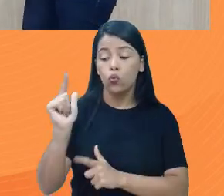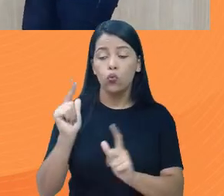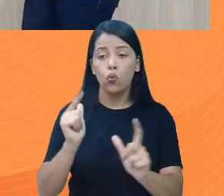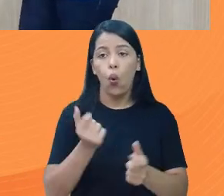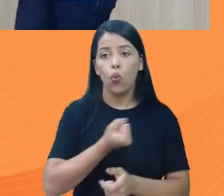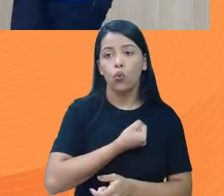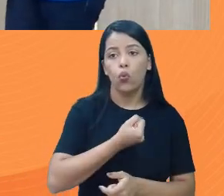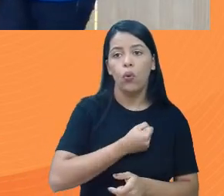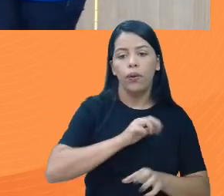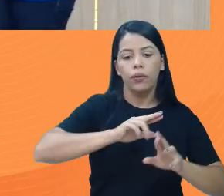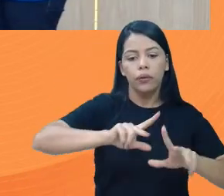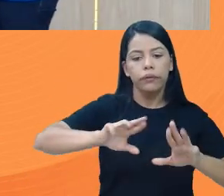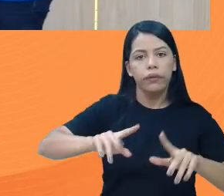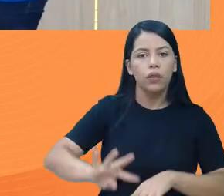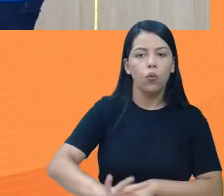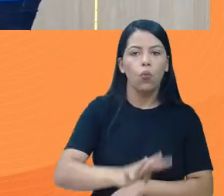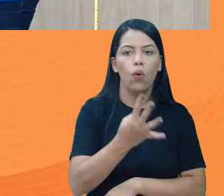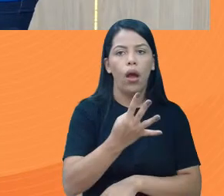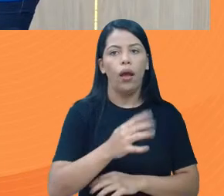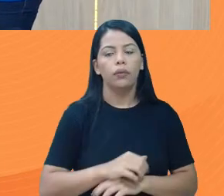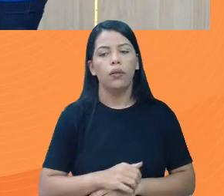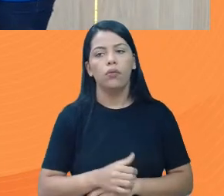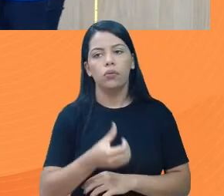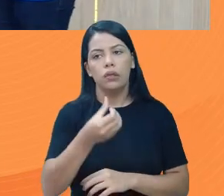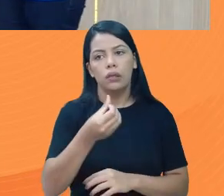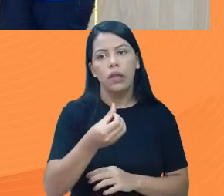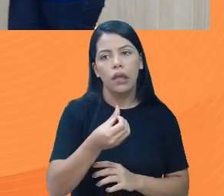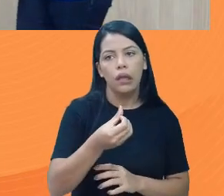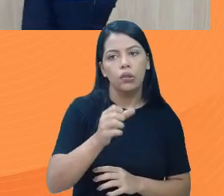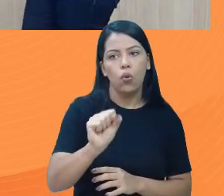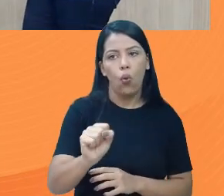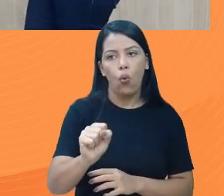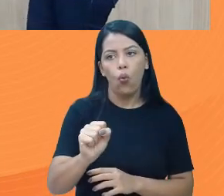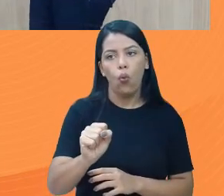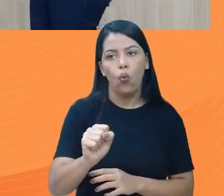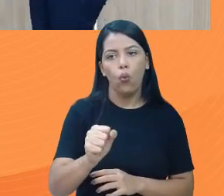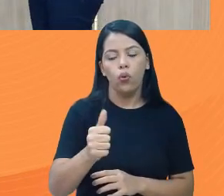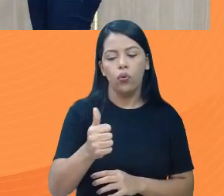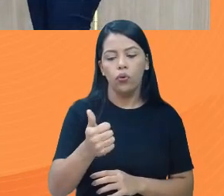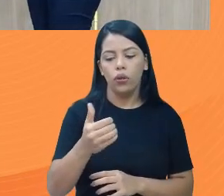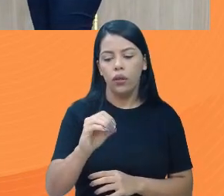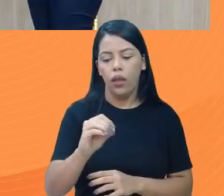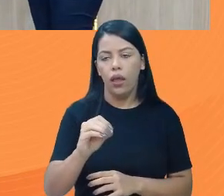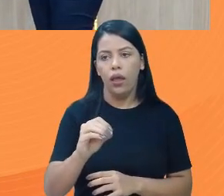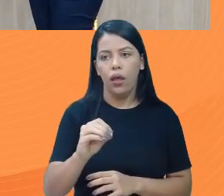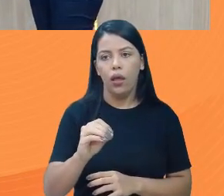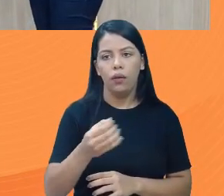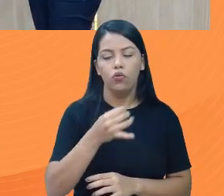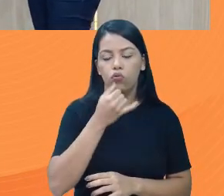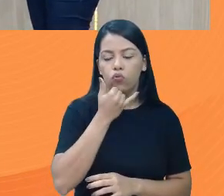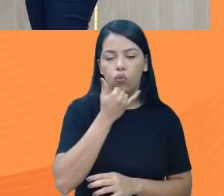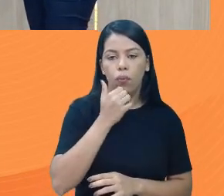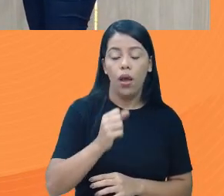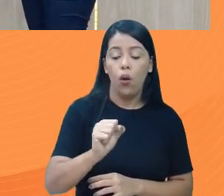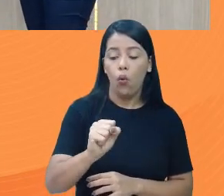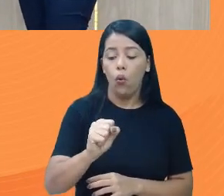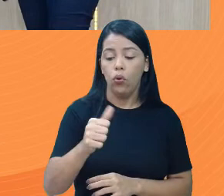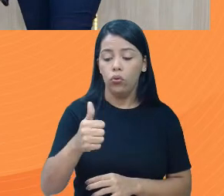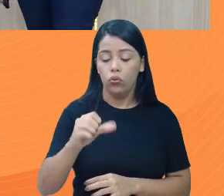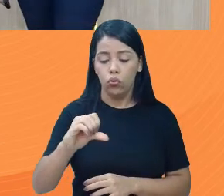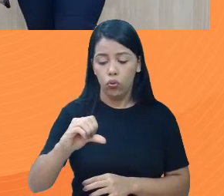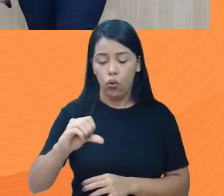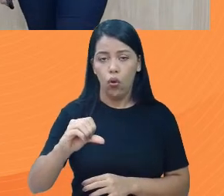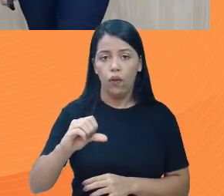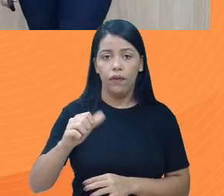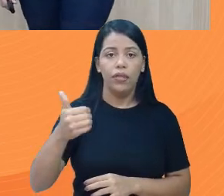números diferentes ali do 4, do 6, do 8, 10 e 12, perdão, 8, 9, 10 e